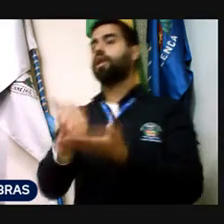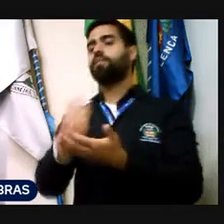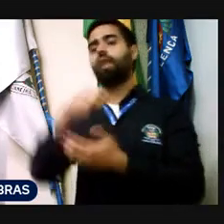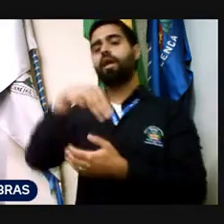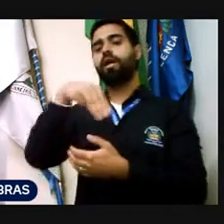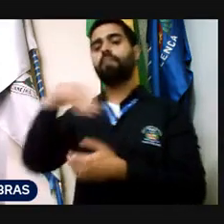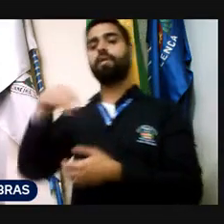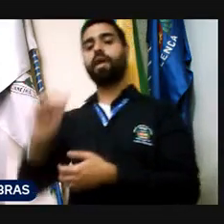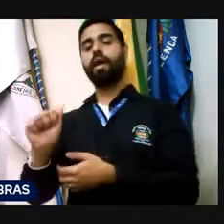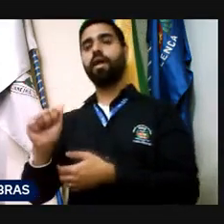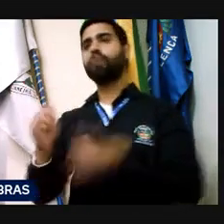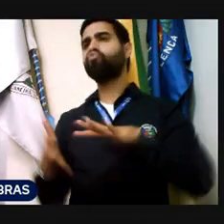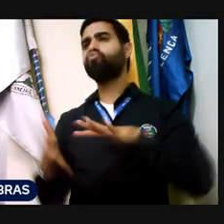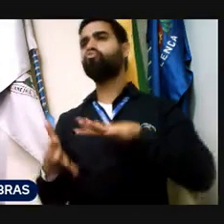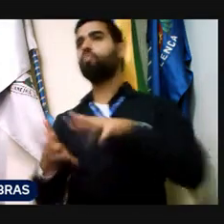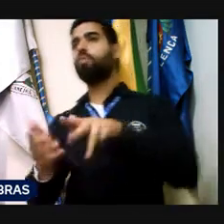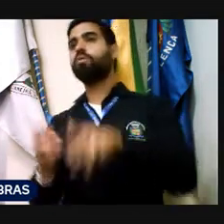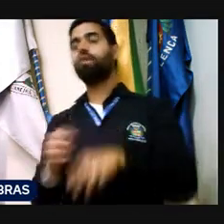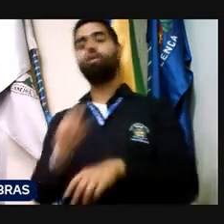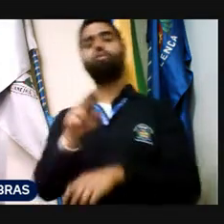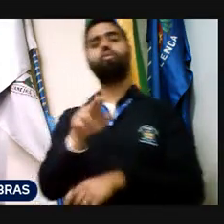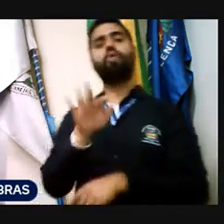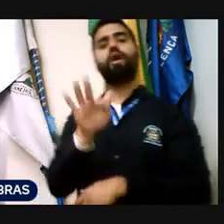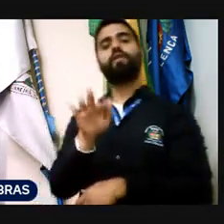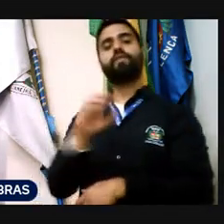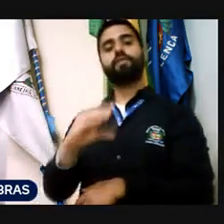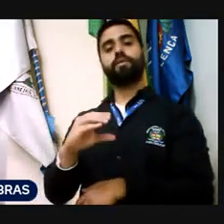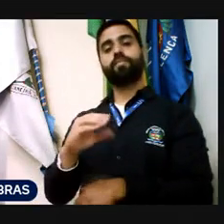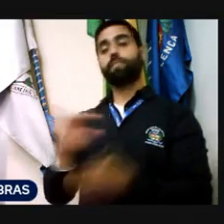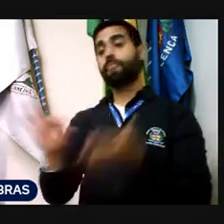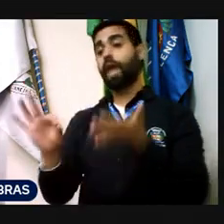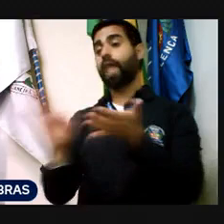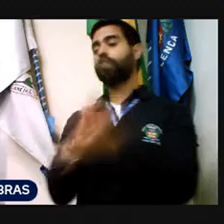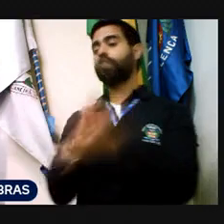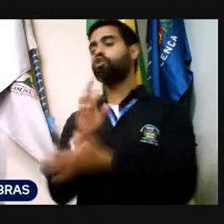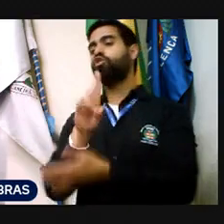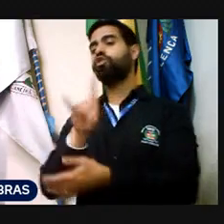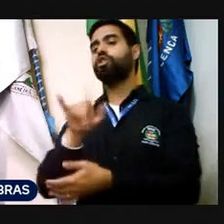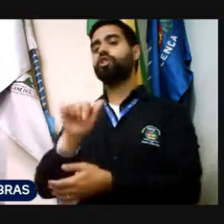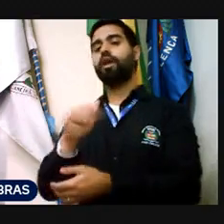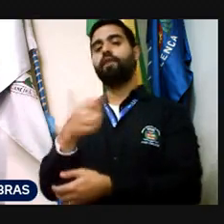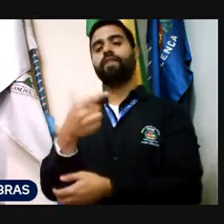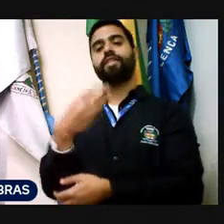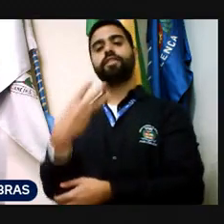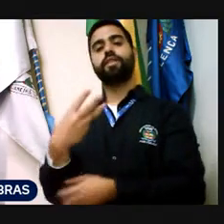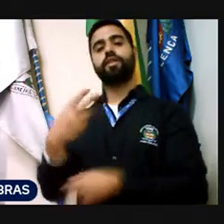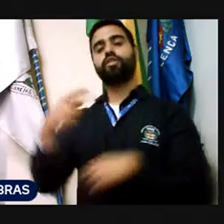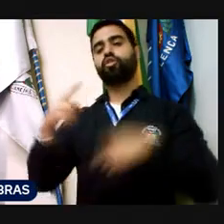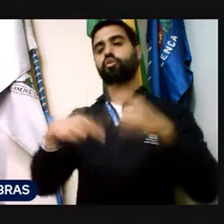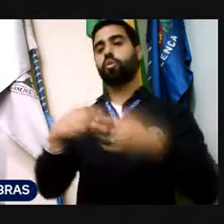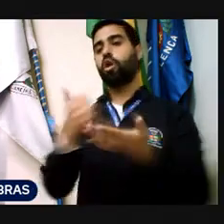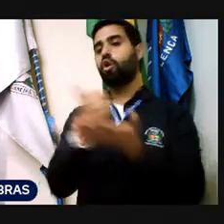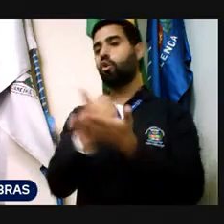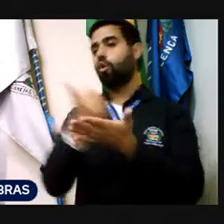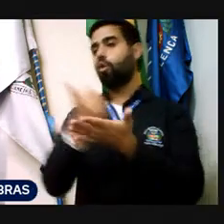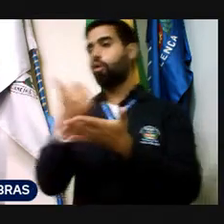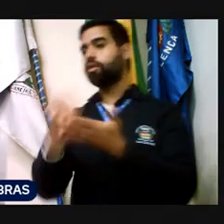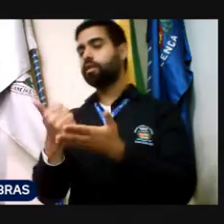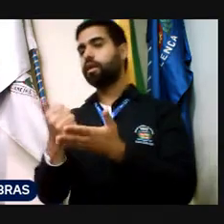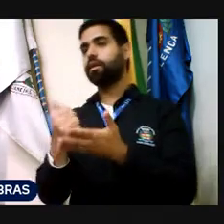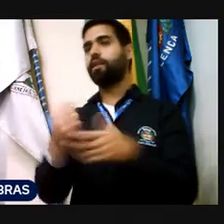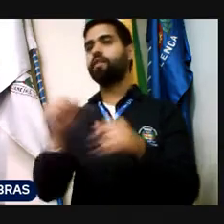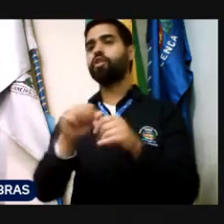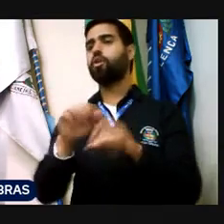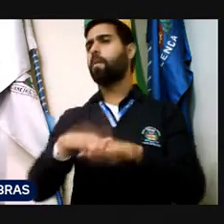artes marciais do planeta, o UFC. Assinou no dia 23 de julho do presente ano o contrato que fará participar dos